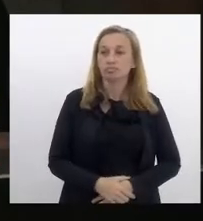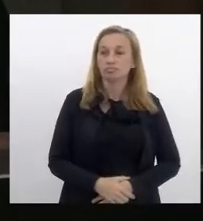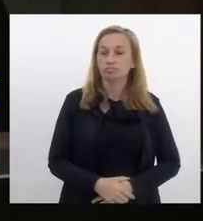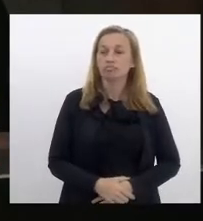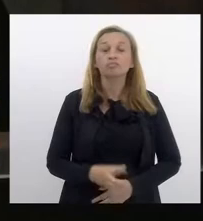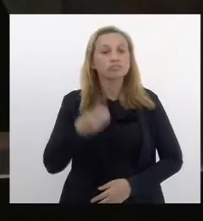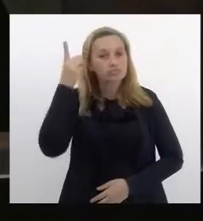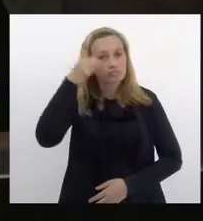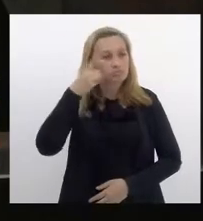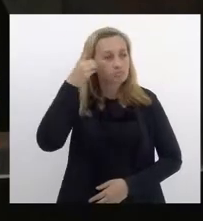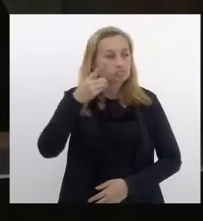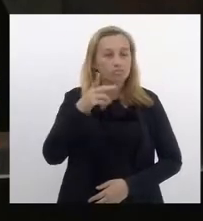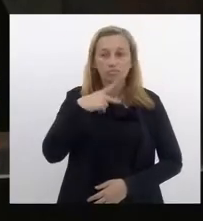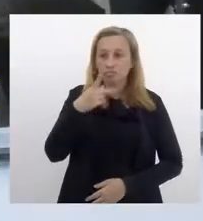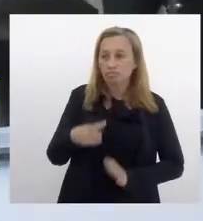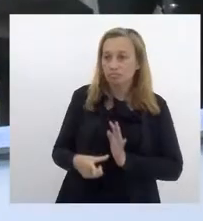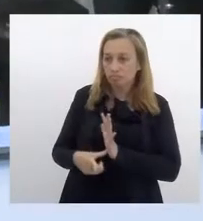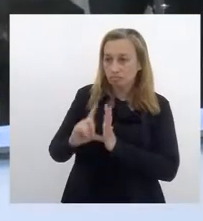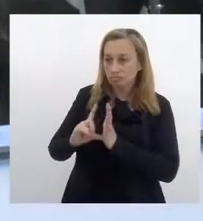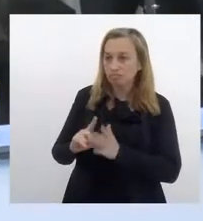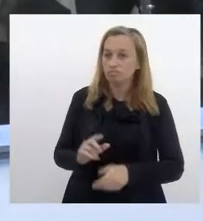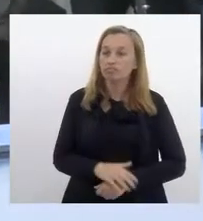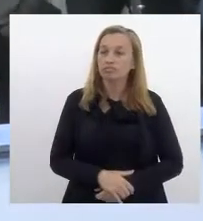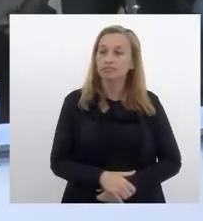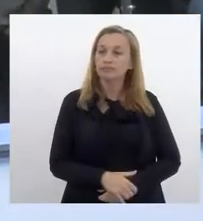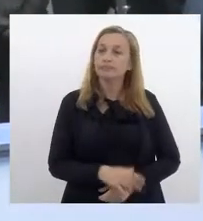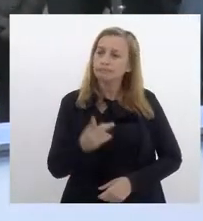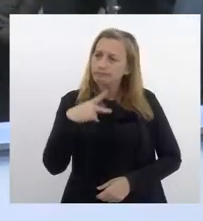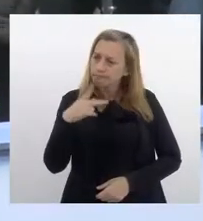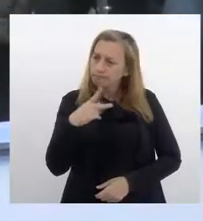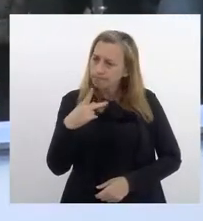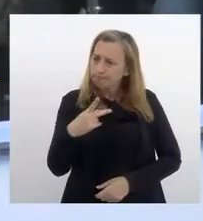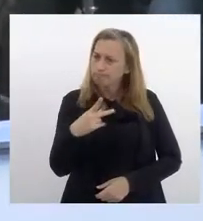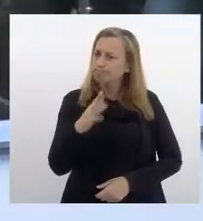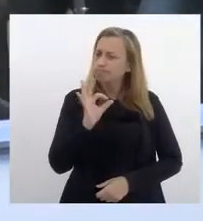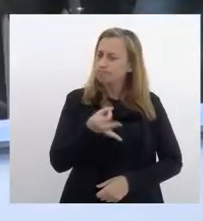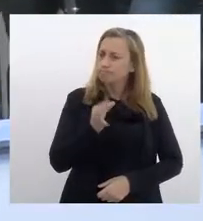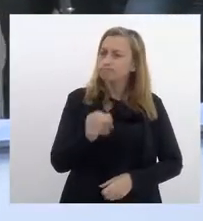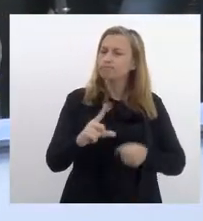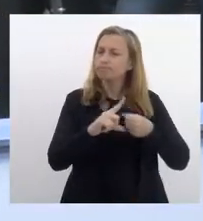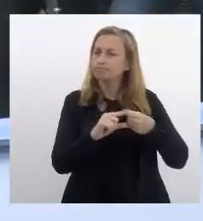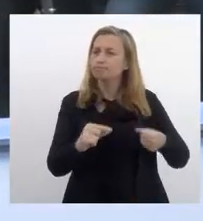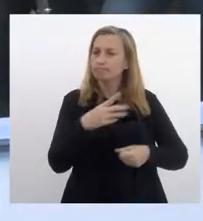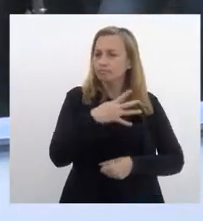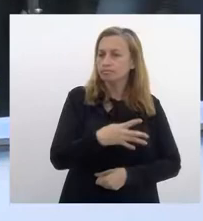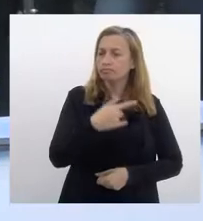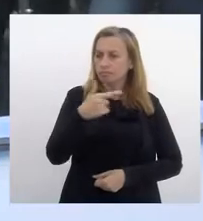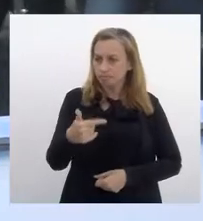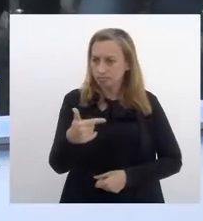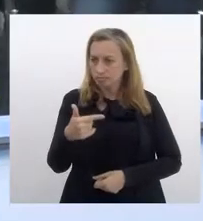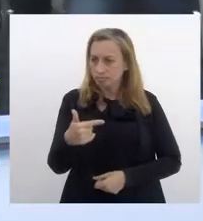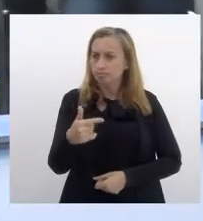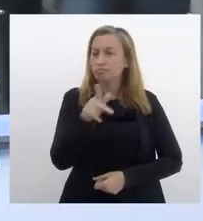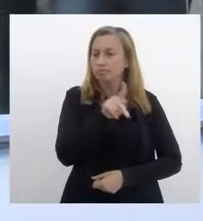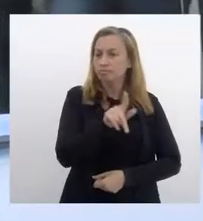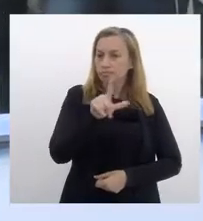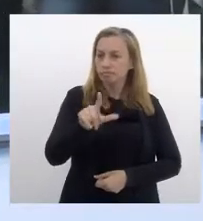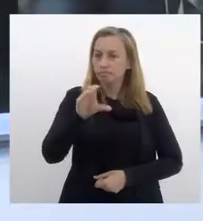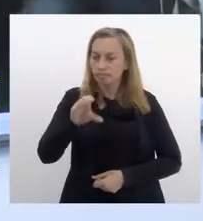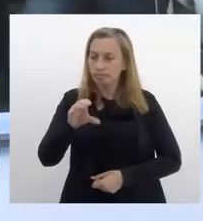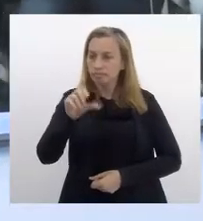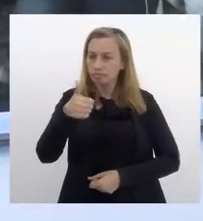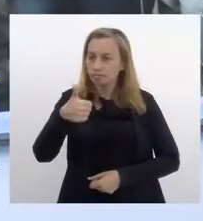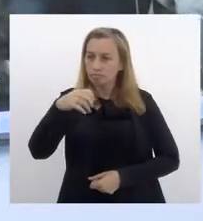O deputado que me antecedeu falou com grande propriedade do artigo 42 do PL